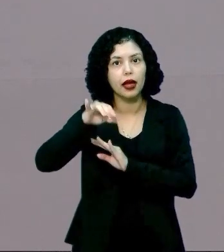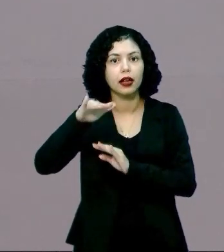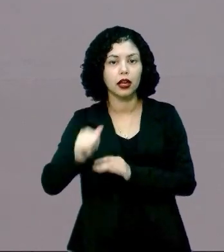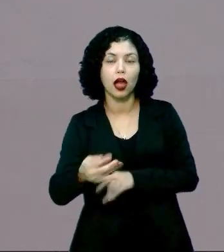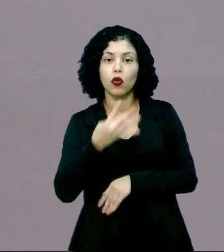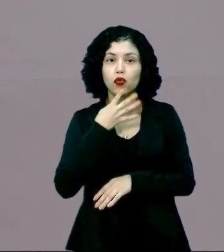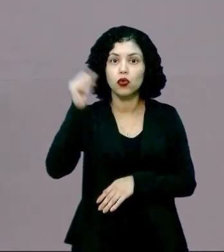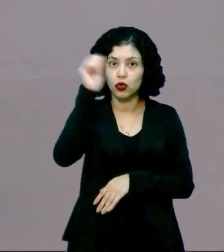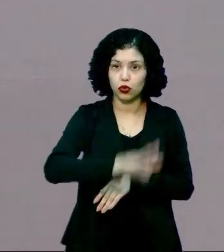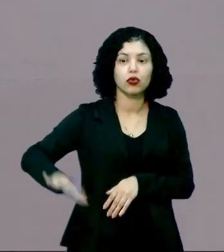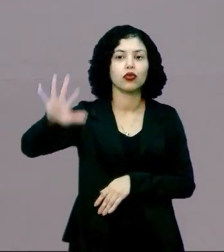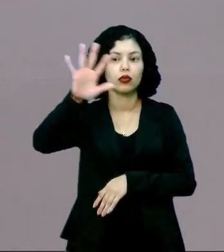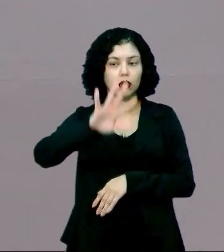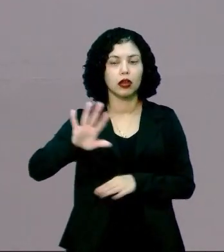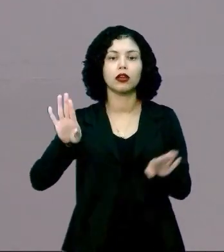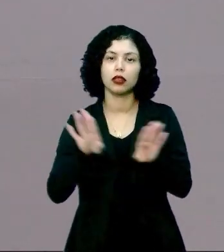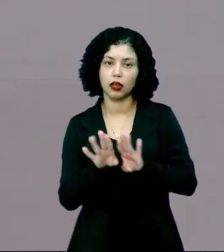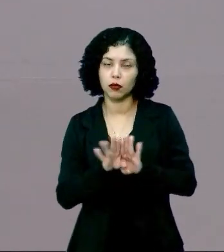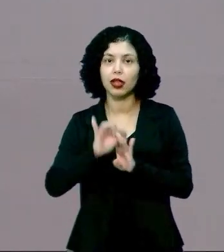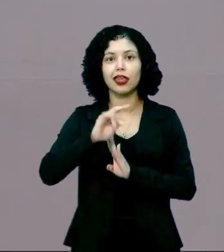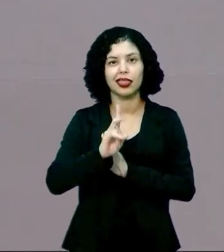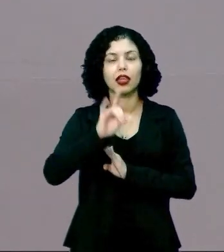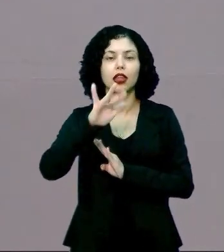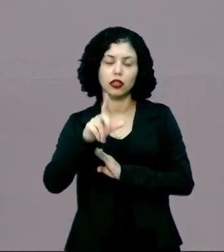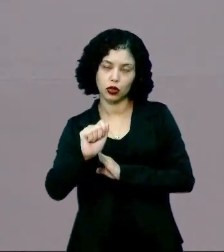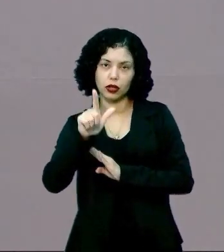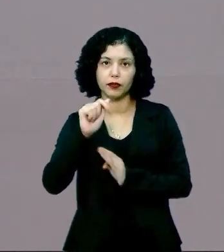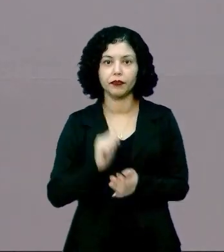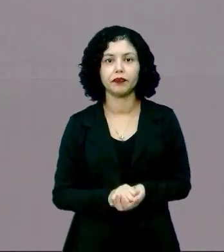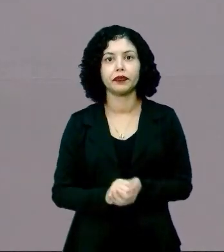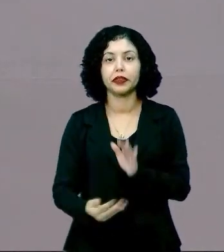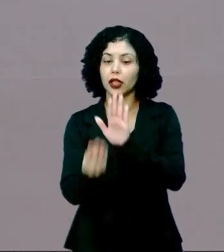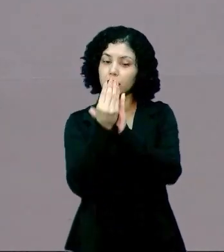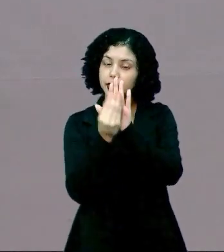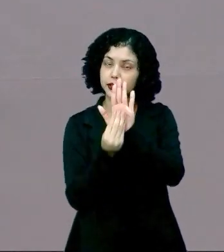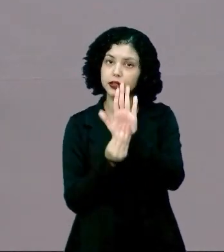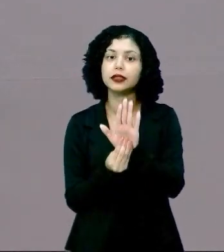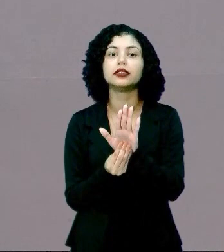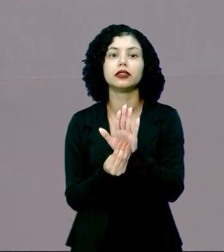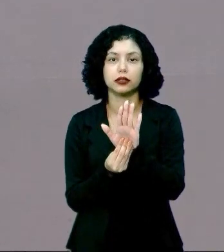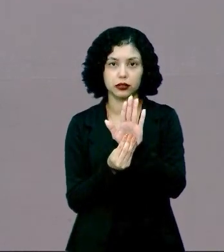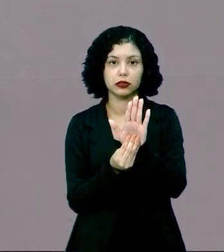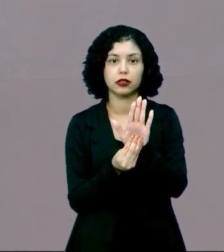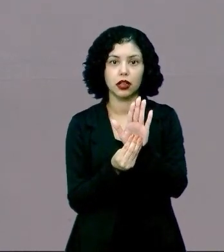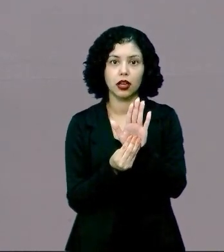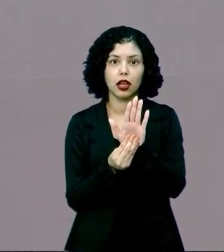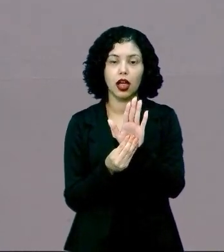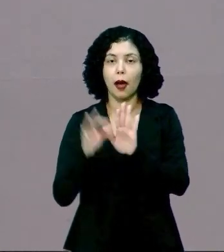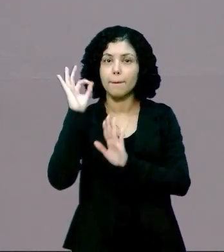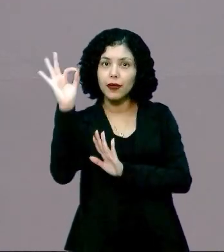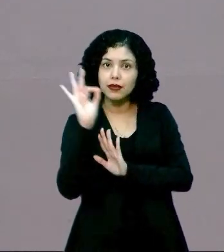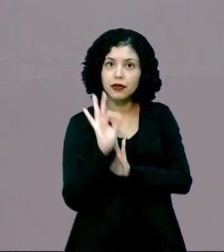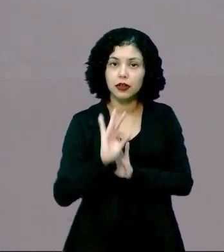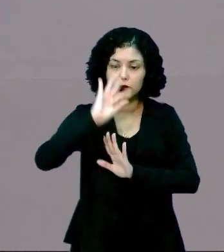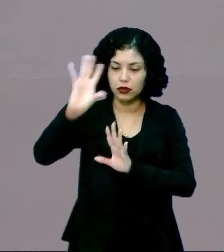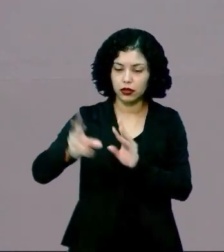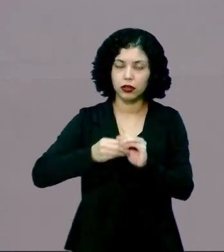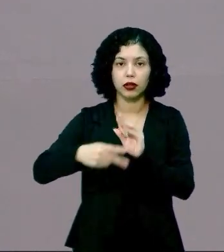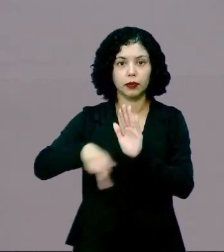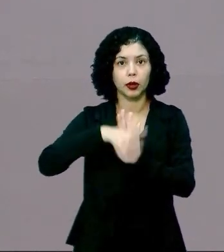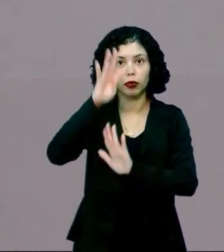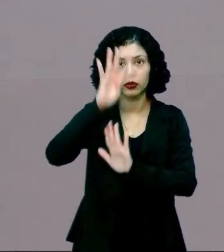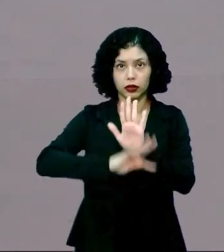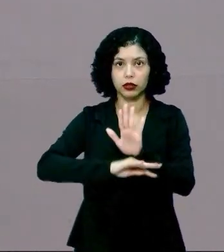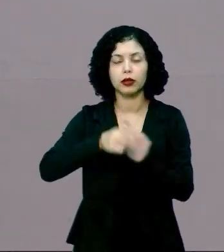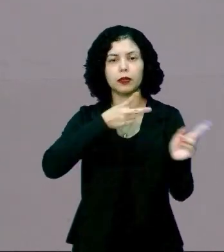conhecida nacionalmente e internacionalmente. E aí, dados estatísticos seria a porcentagem que foi empregada dentro do